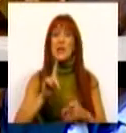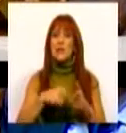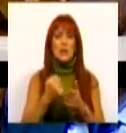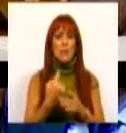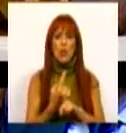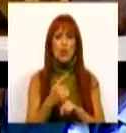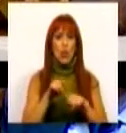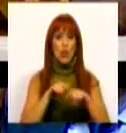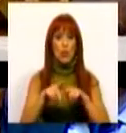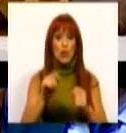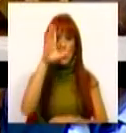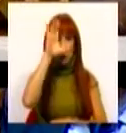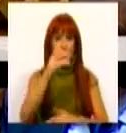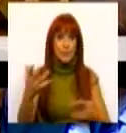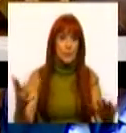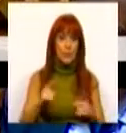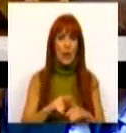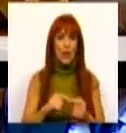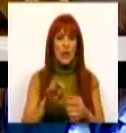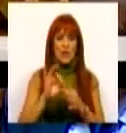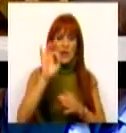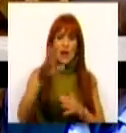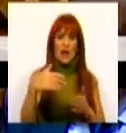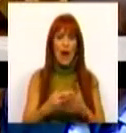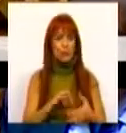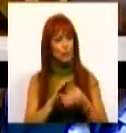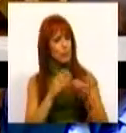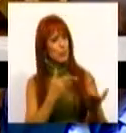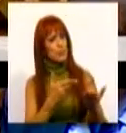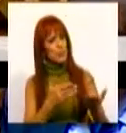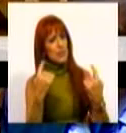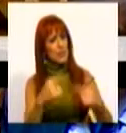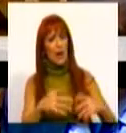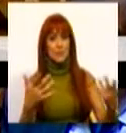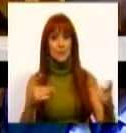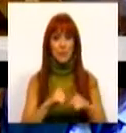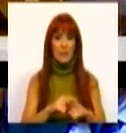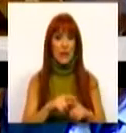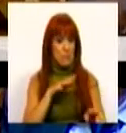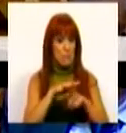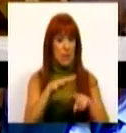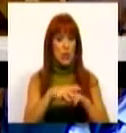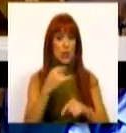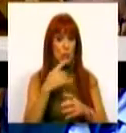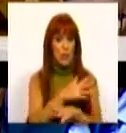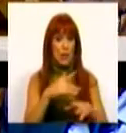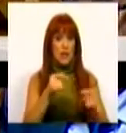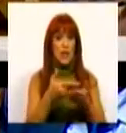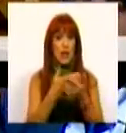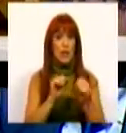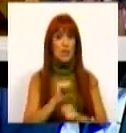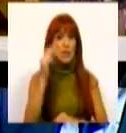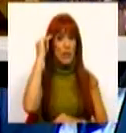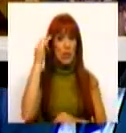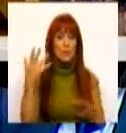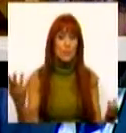política em que o Estado, enfim, dará um sinal de solidariedade e com um impacto significativo na economia da Madeira.